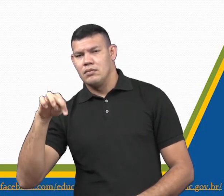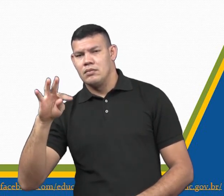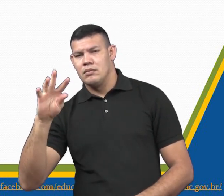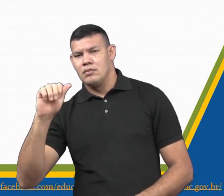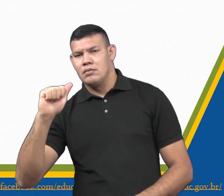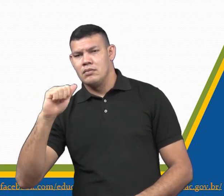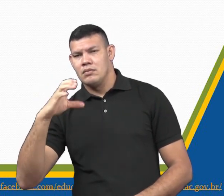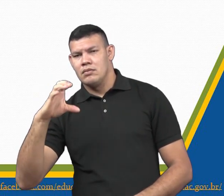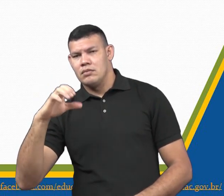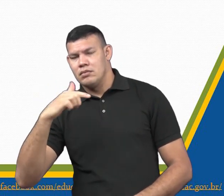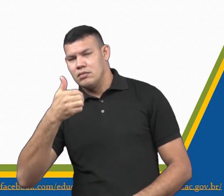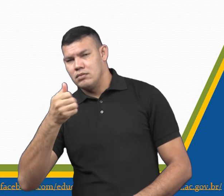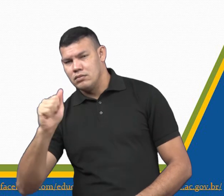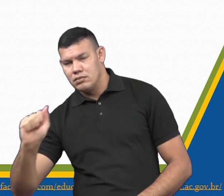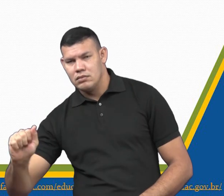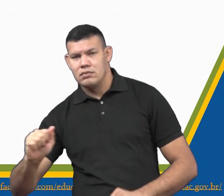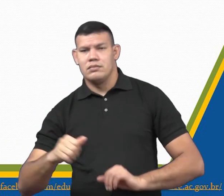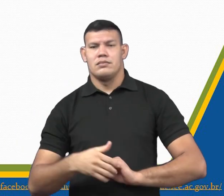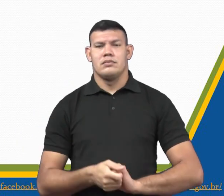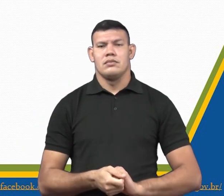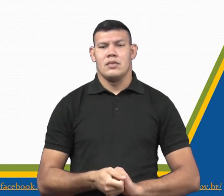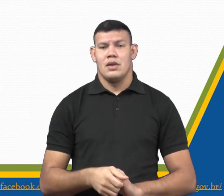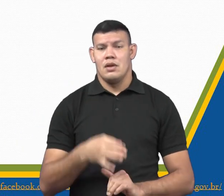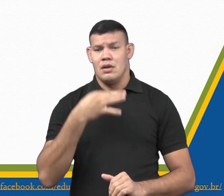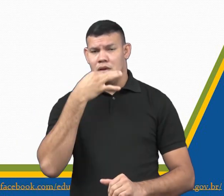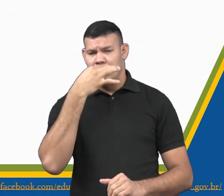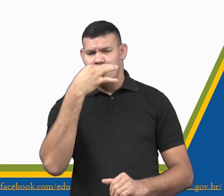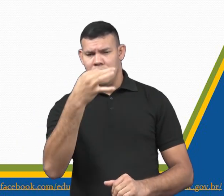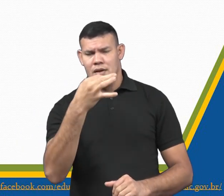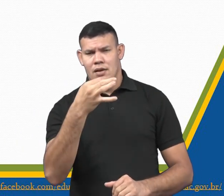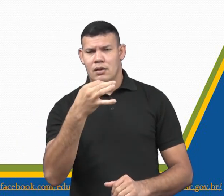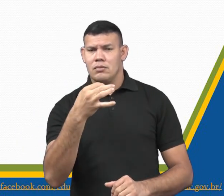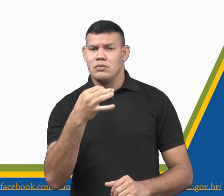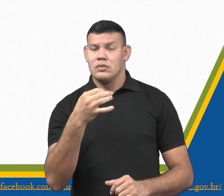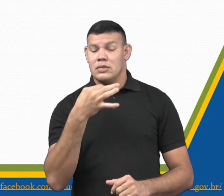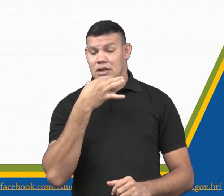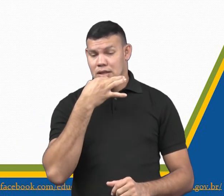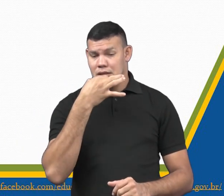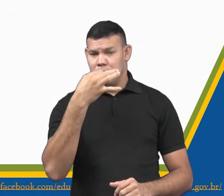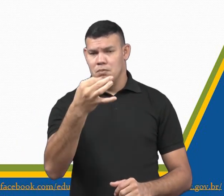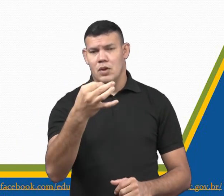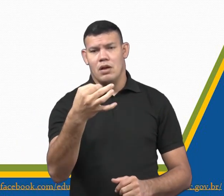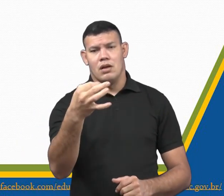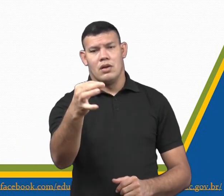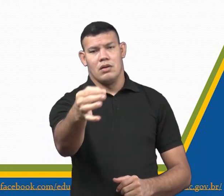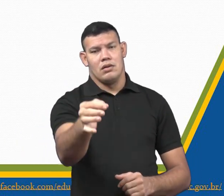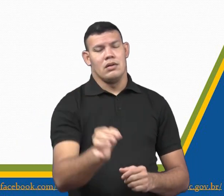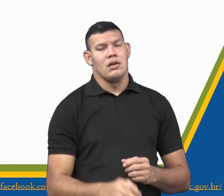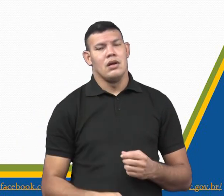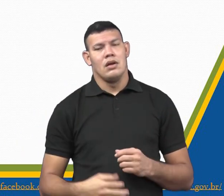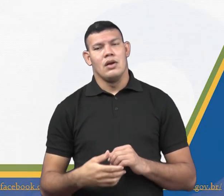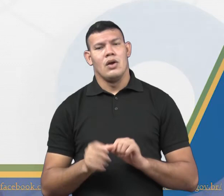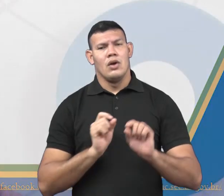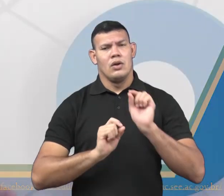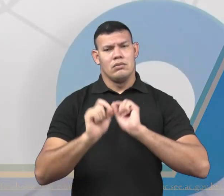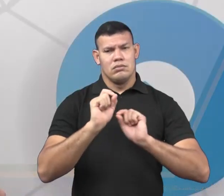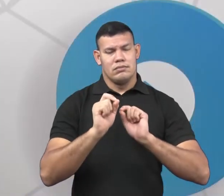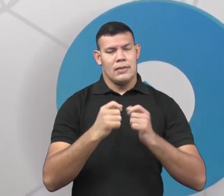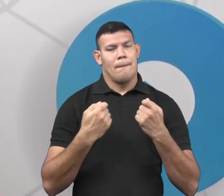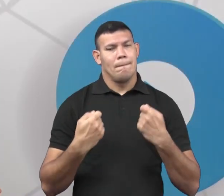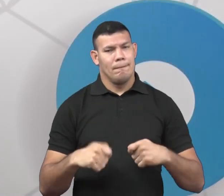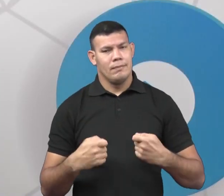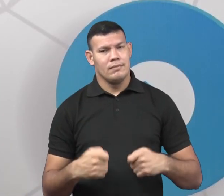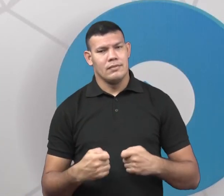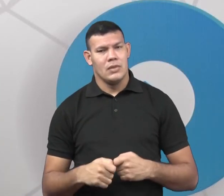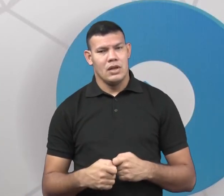Em outras palavras, ela apresenta uma opinião contrária à argumentação textual. Para a gente poder